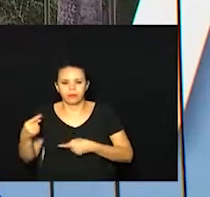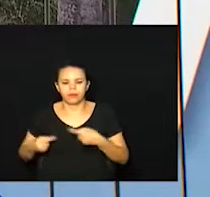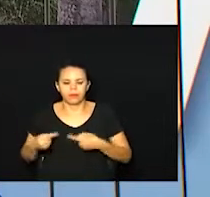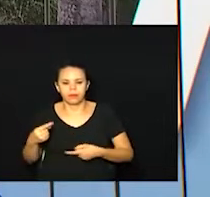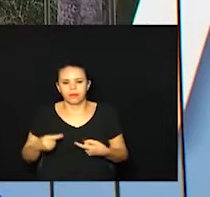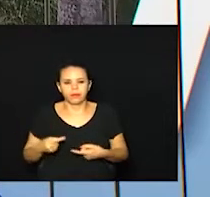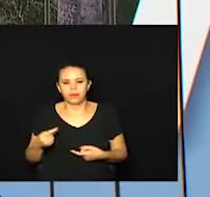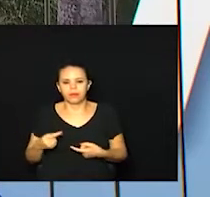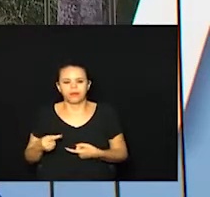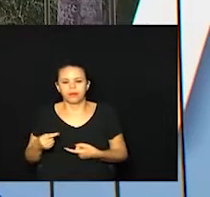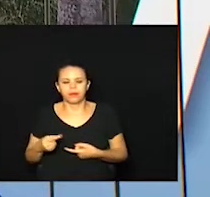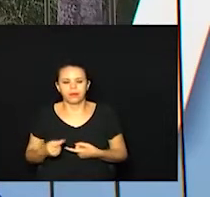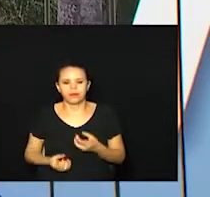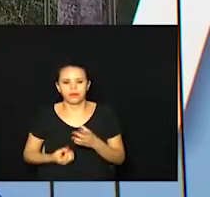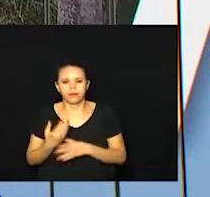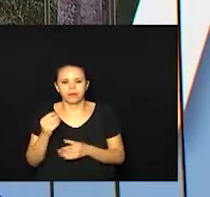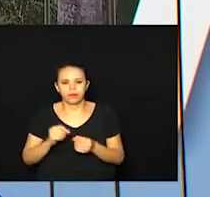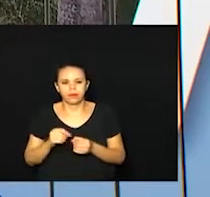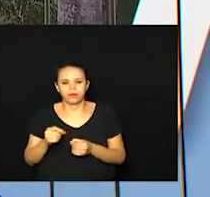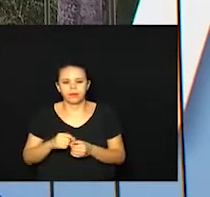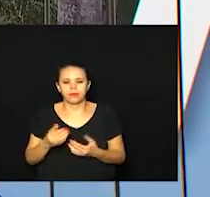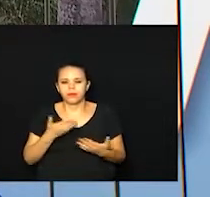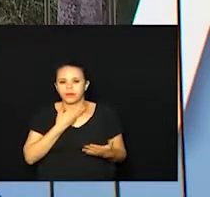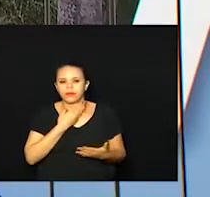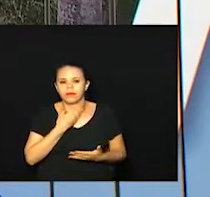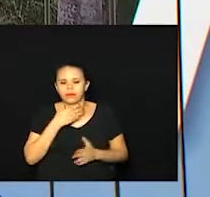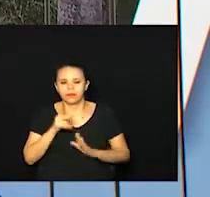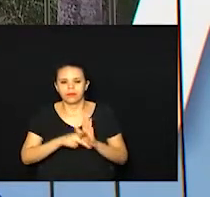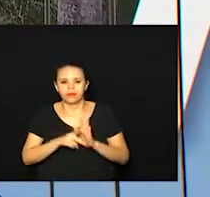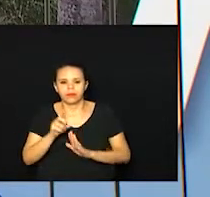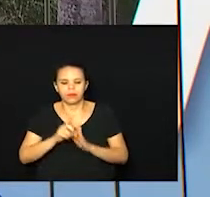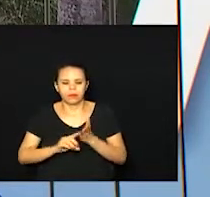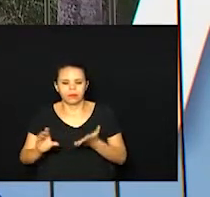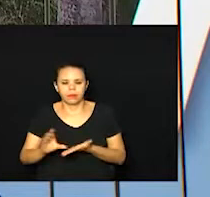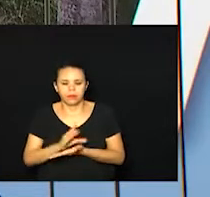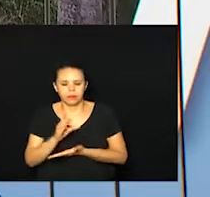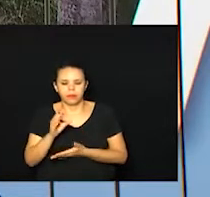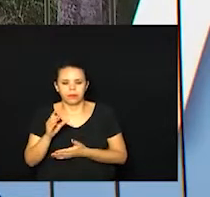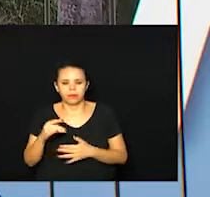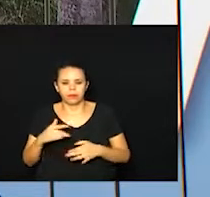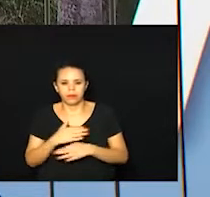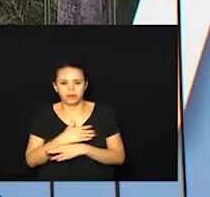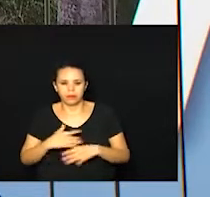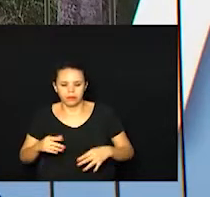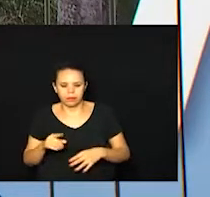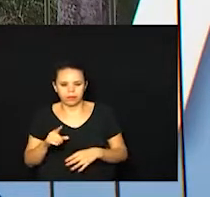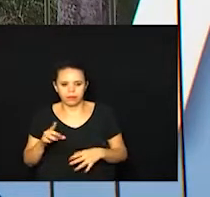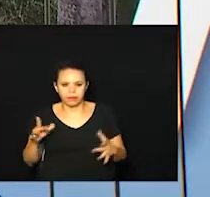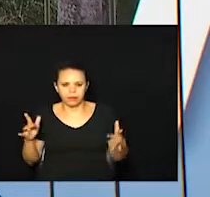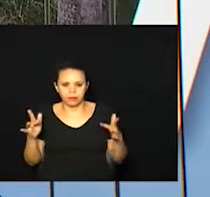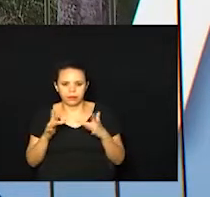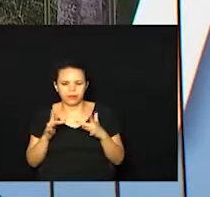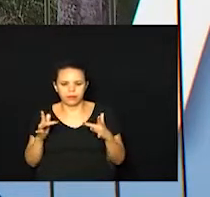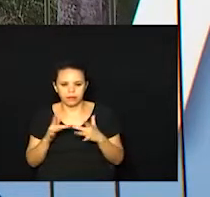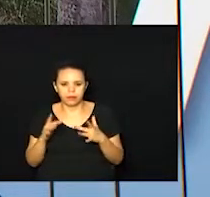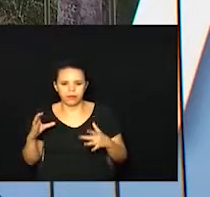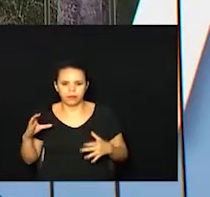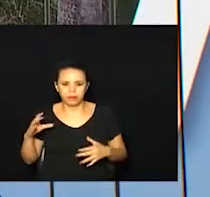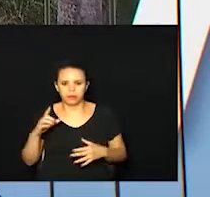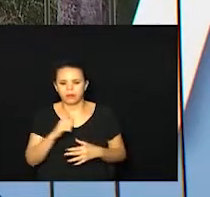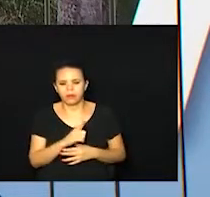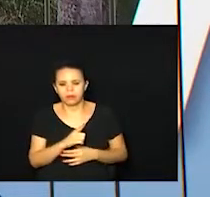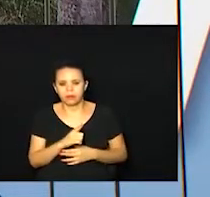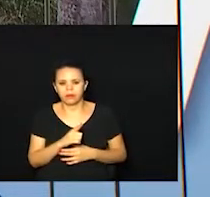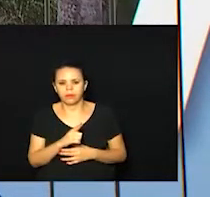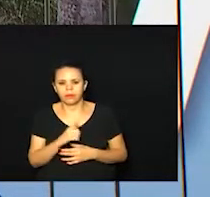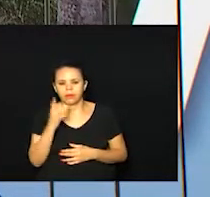que foram realizadas ainda no debate do plano diretor. Uma delas é a conexão do distrito com